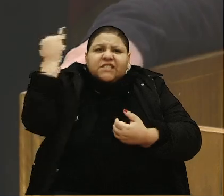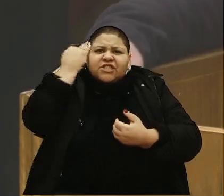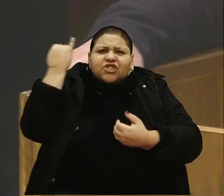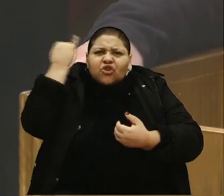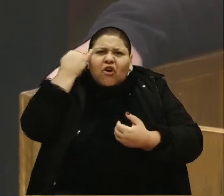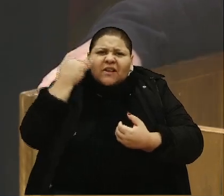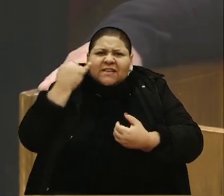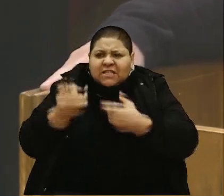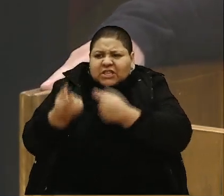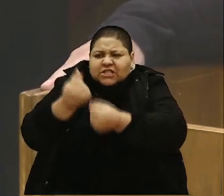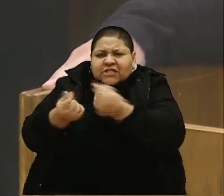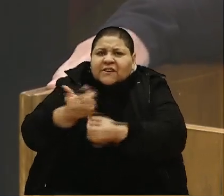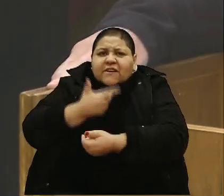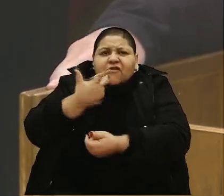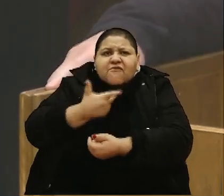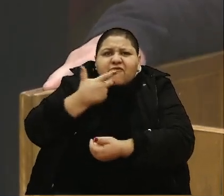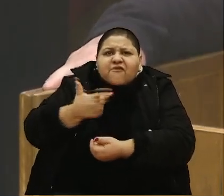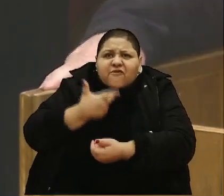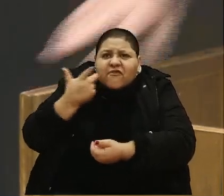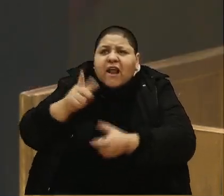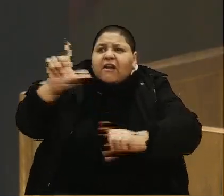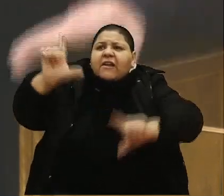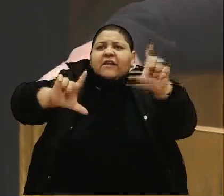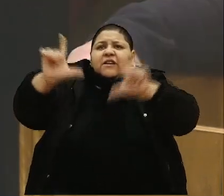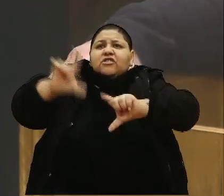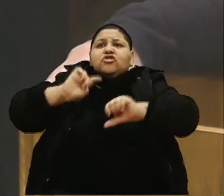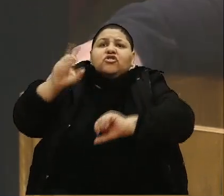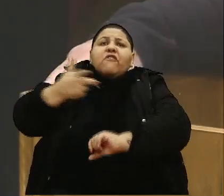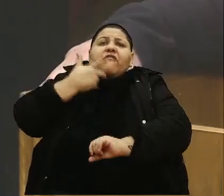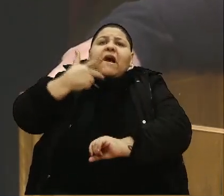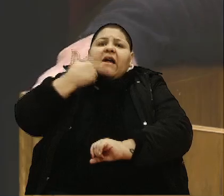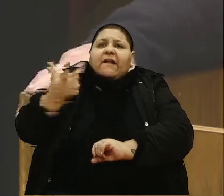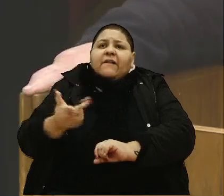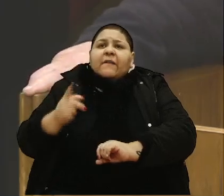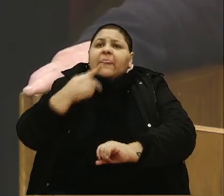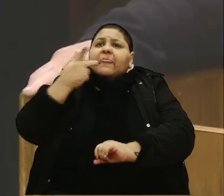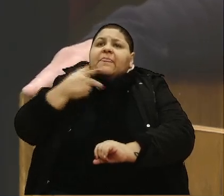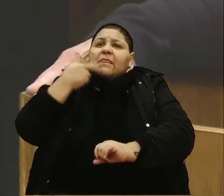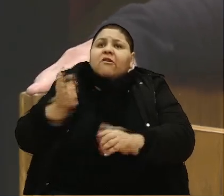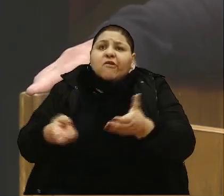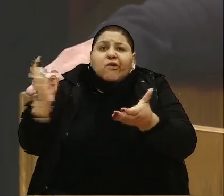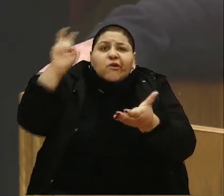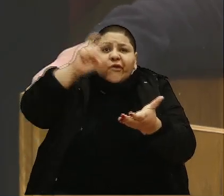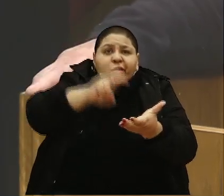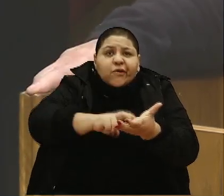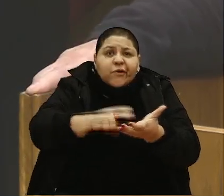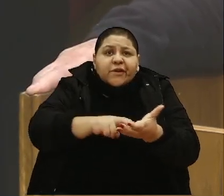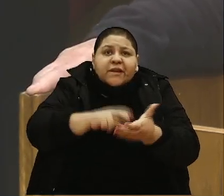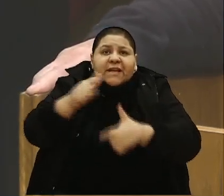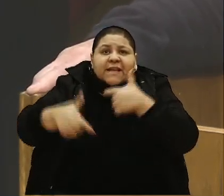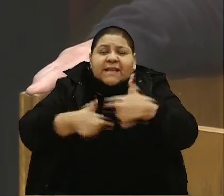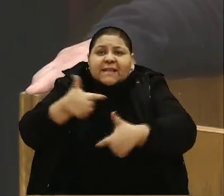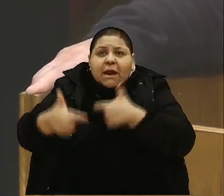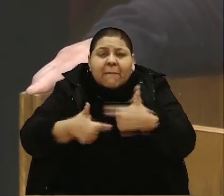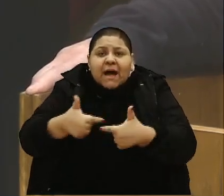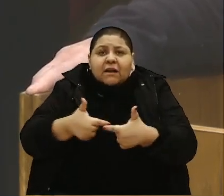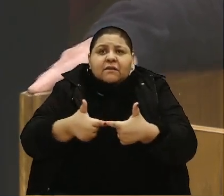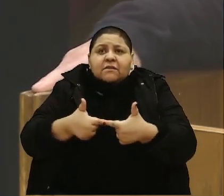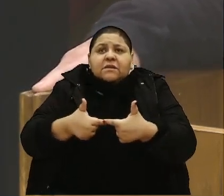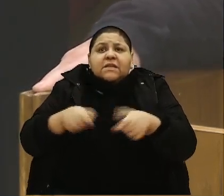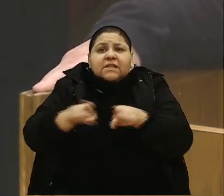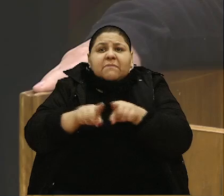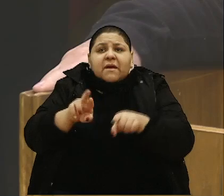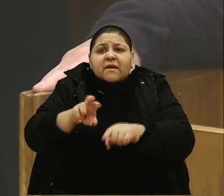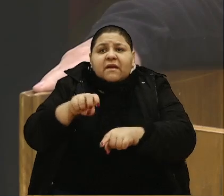economistas que falam nas emissoras de TV, só falam isso. Não falam dos bancos, porque estão a serviço dos bancos e dos